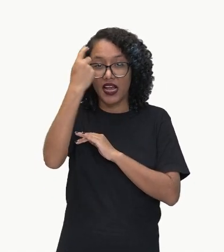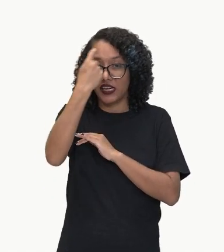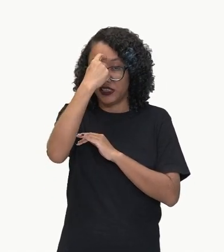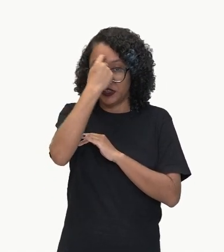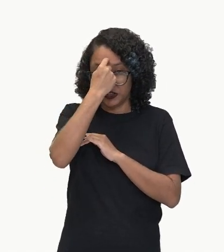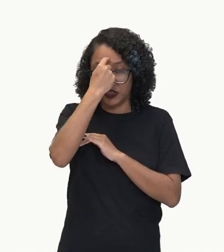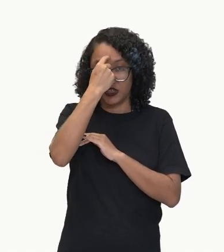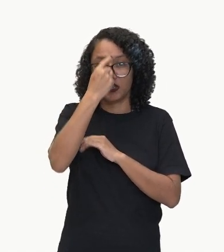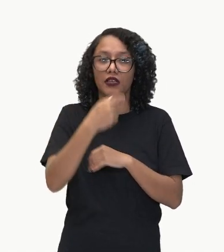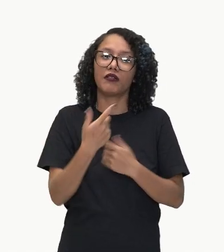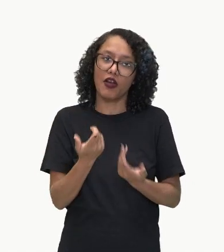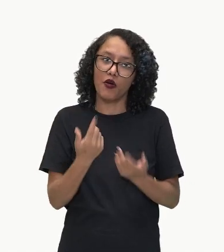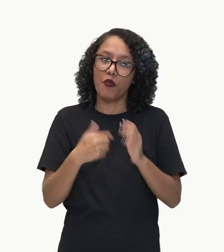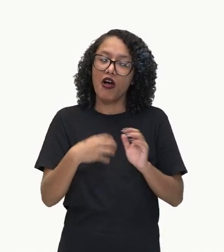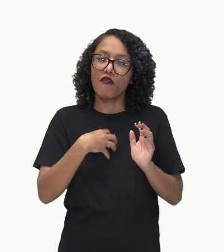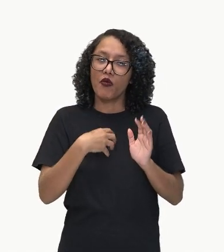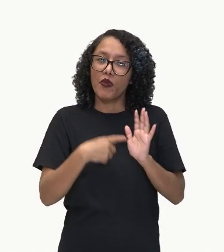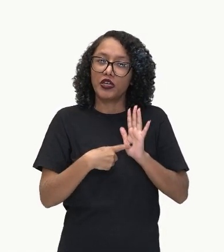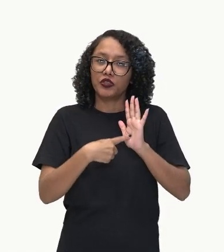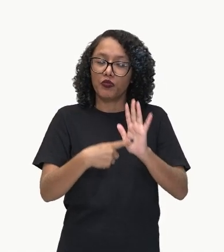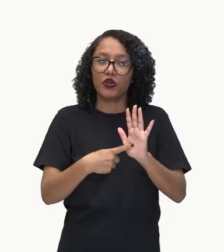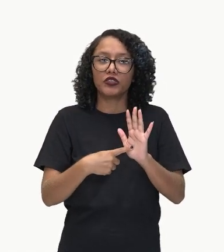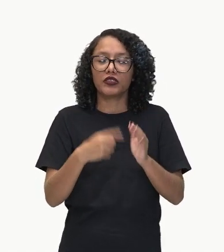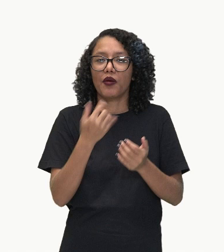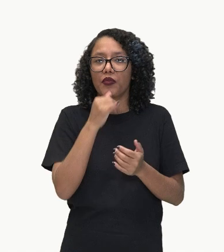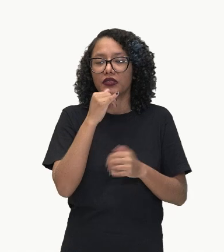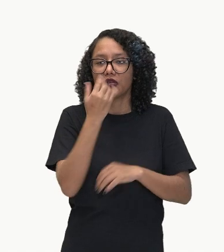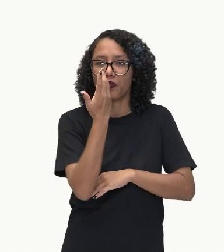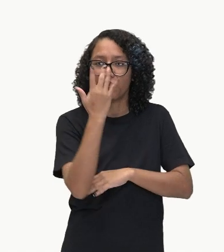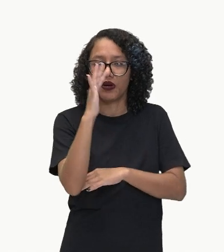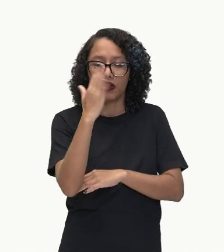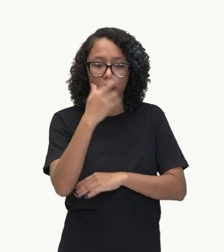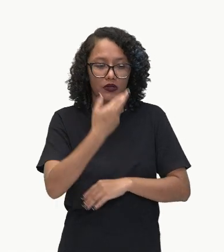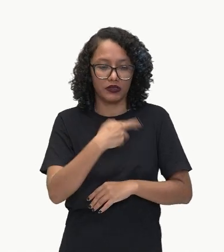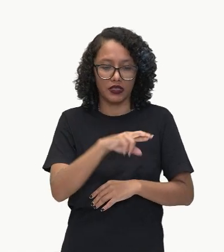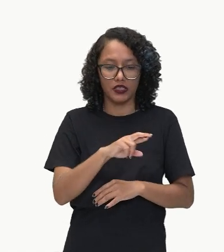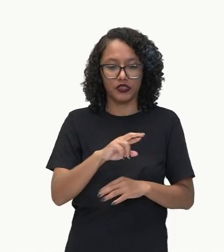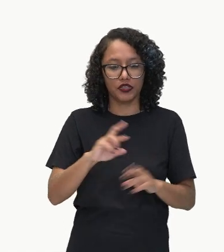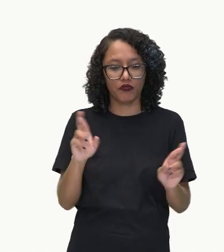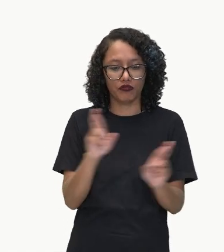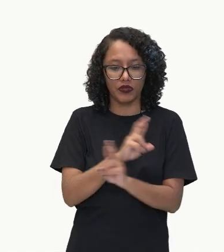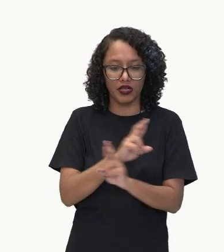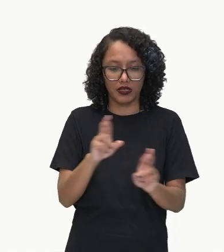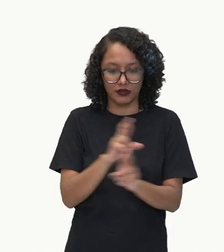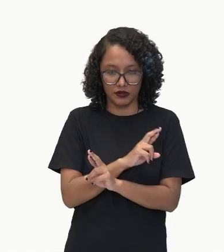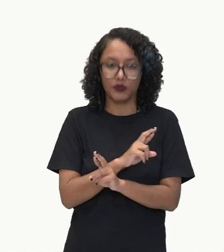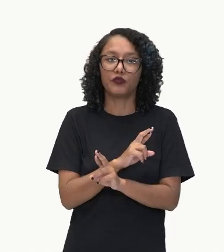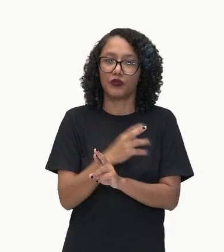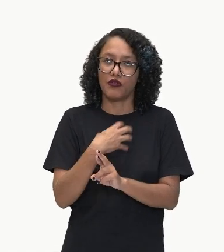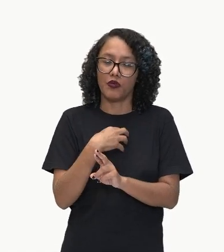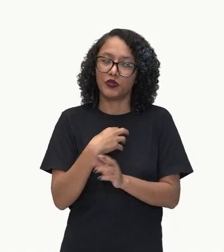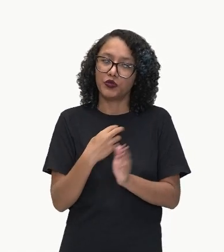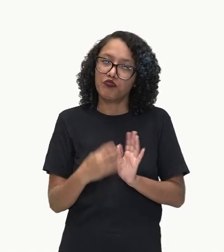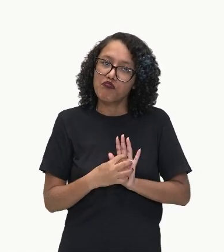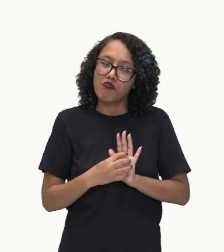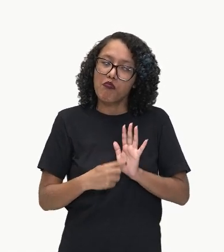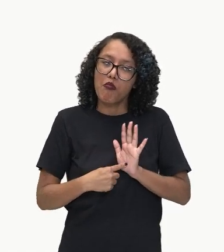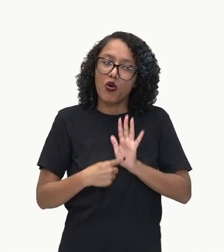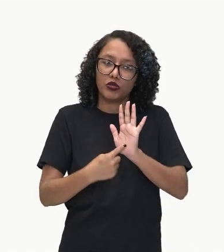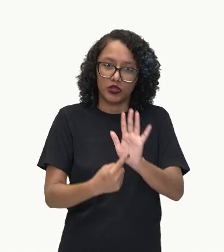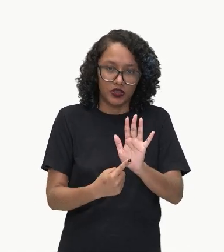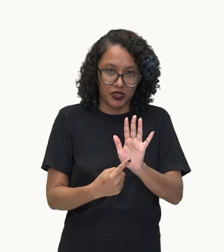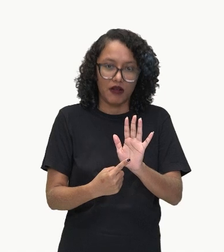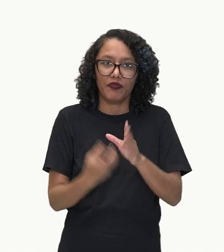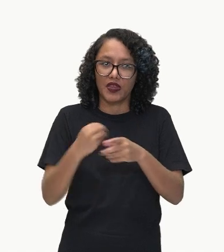dessa junção do que é a natureza e a religião na Ásia Meridional. E aí agora a gente vai